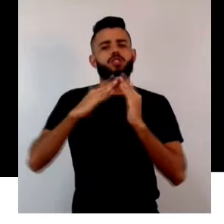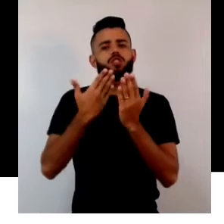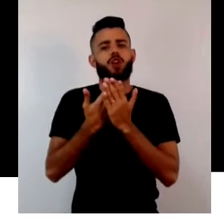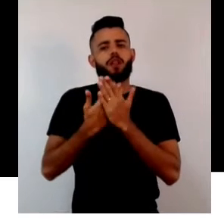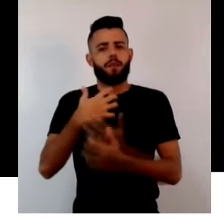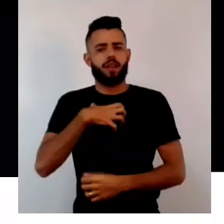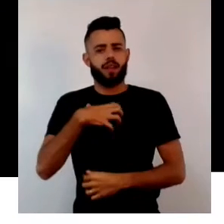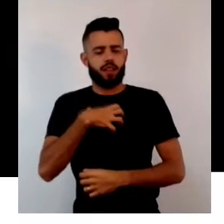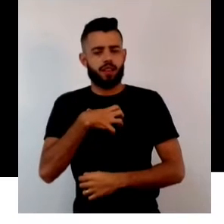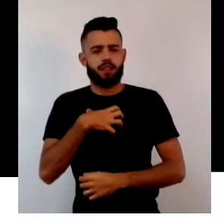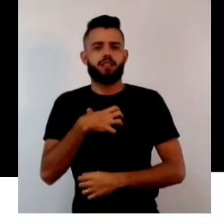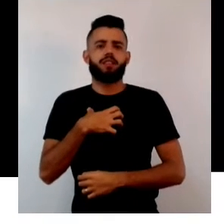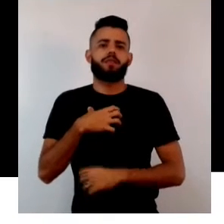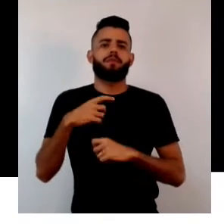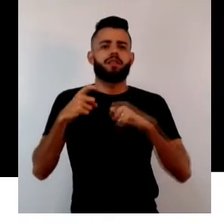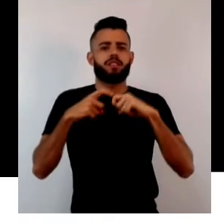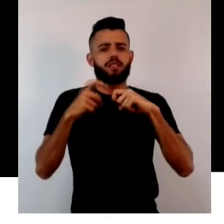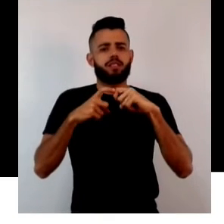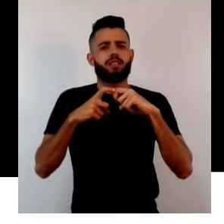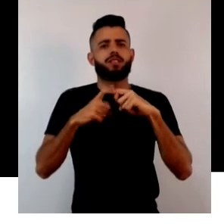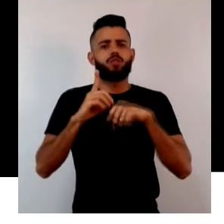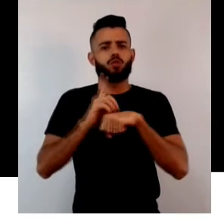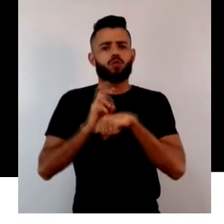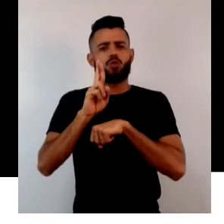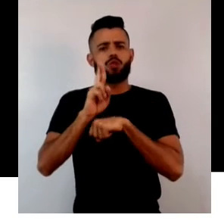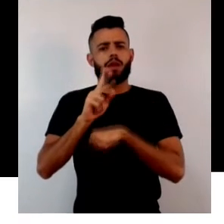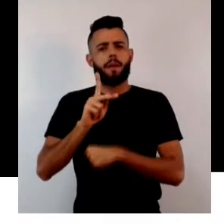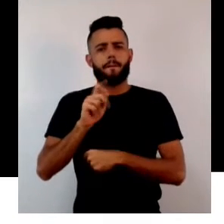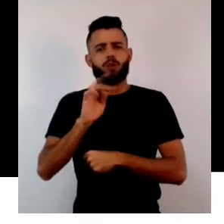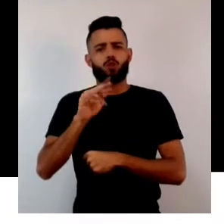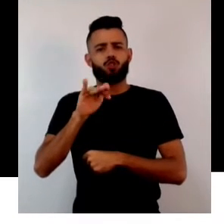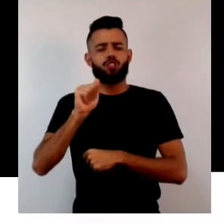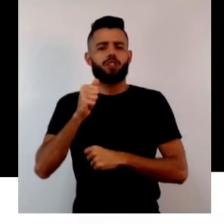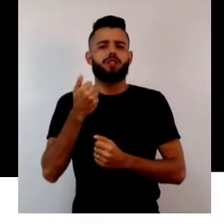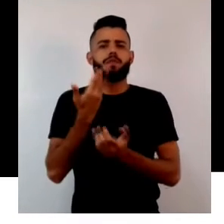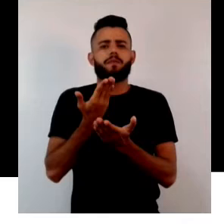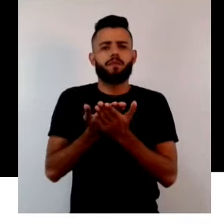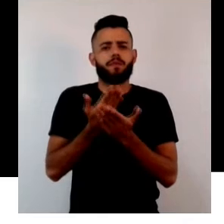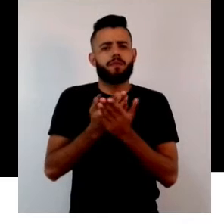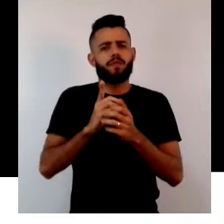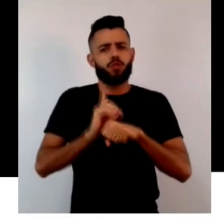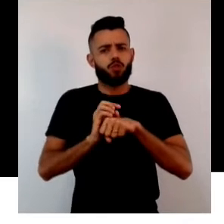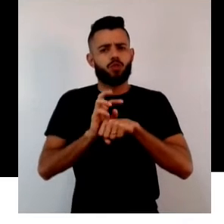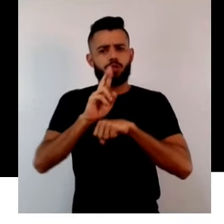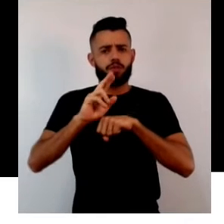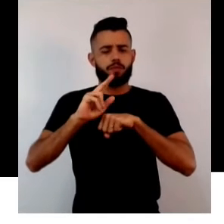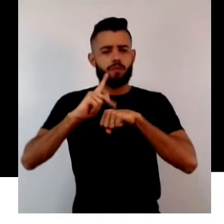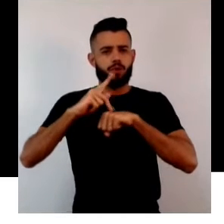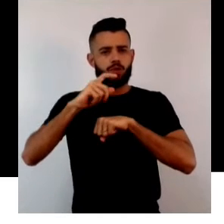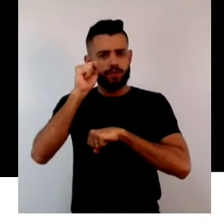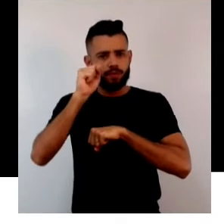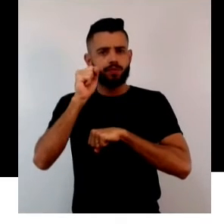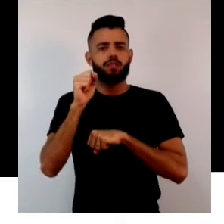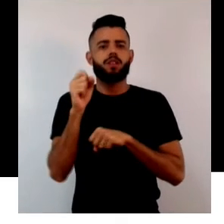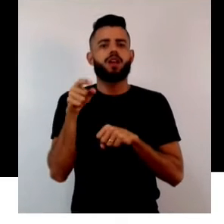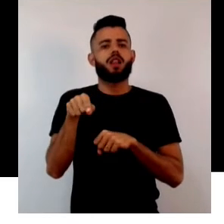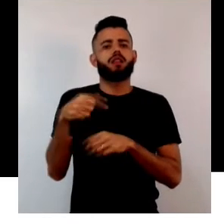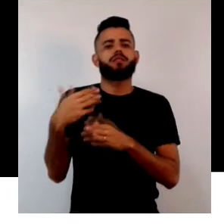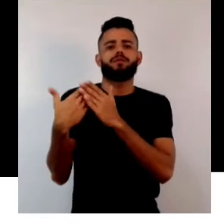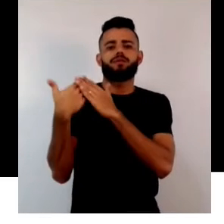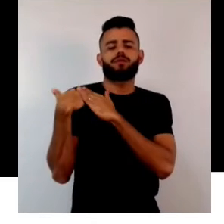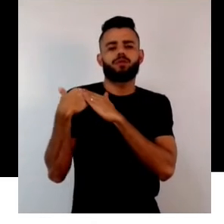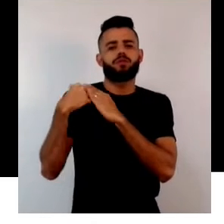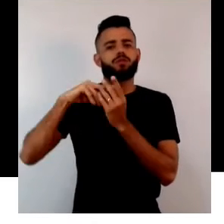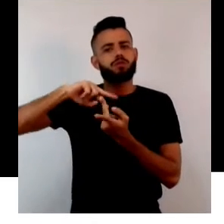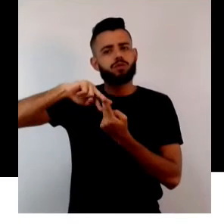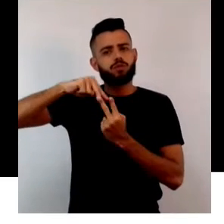e atualmente desenvolve pesquisas no pós-doutorado. É uma das responsáveis pelo sequenciamento genético do novo coronavírus, né, aquele